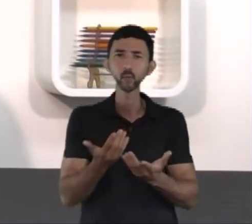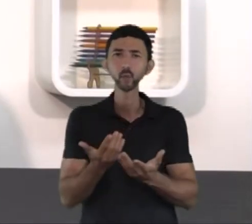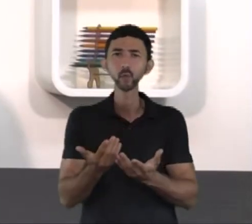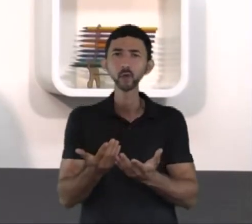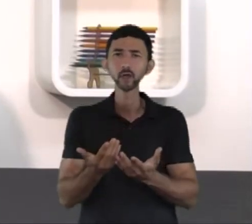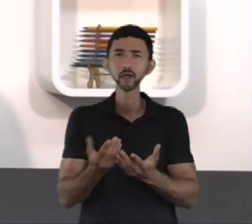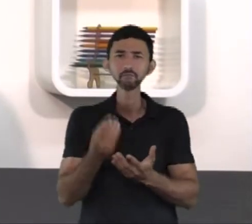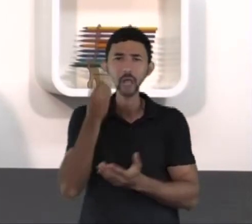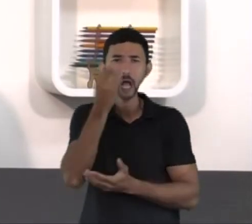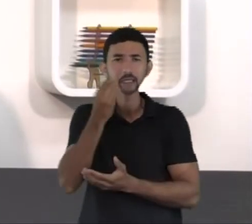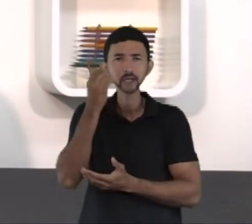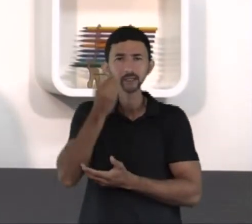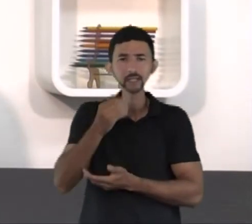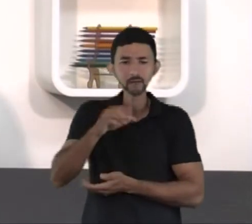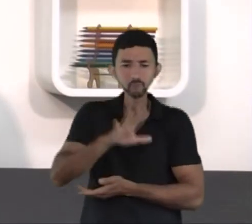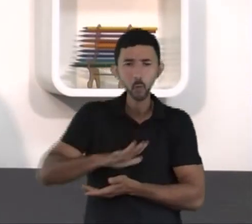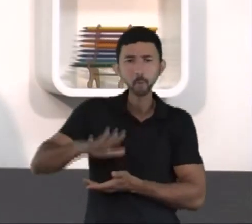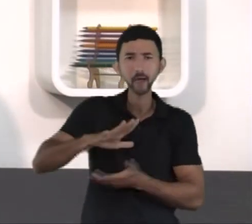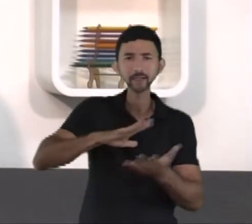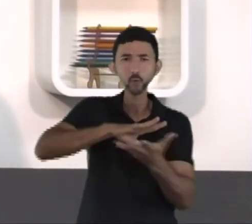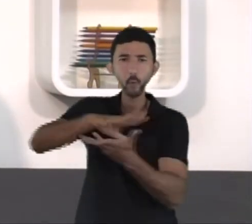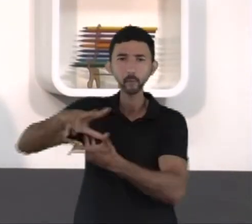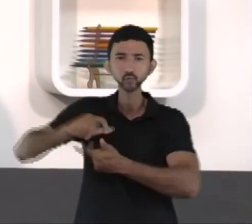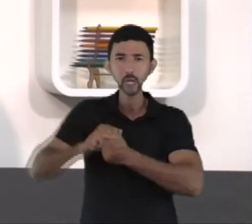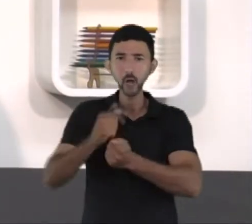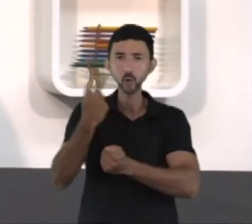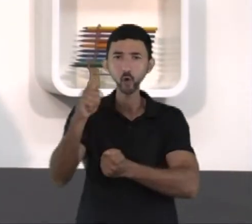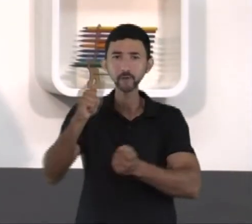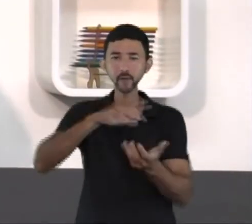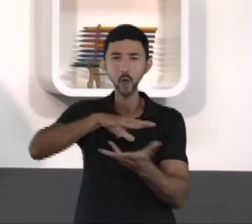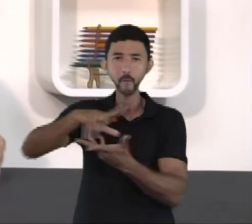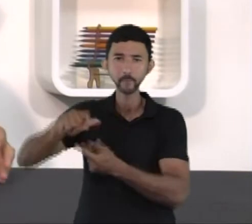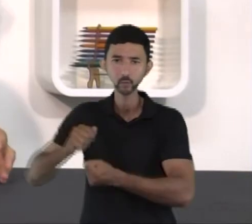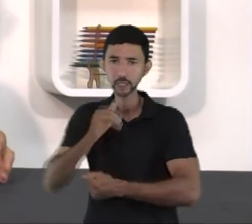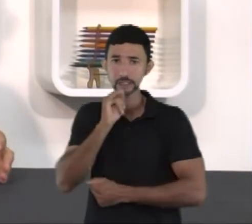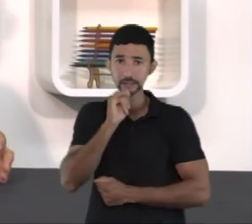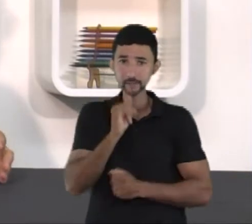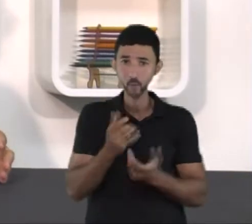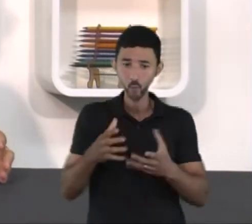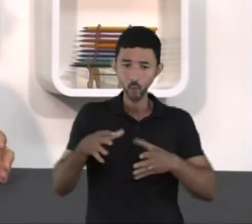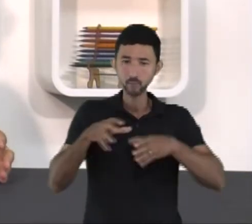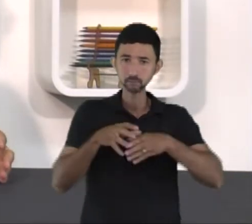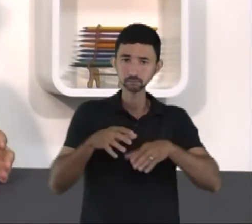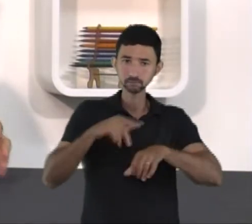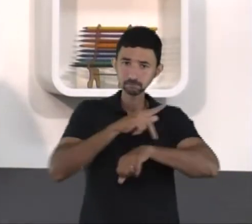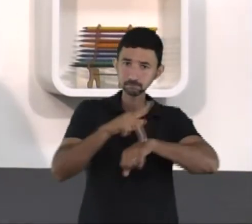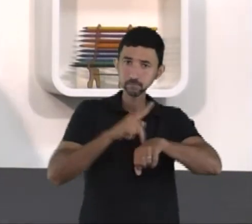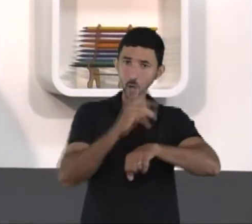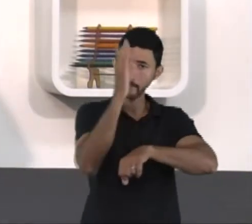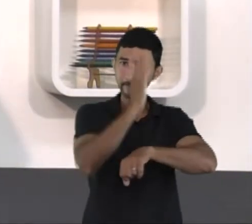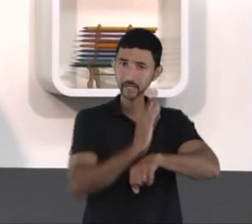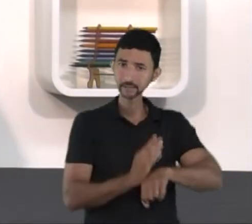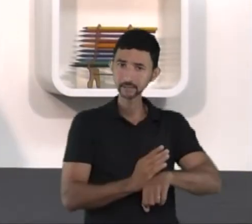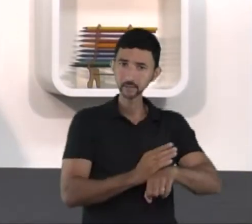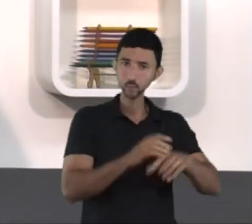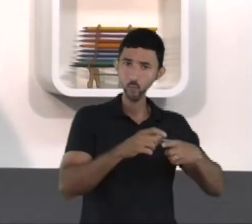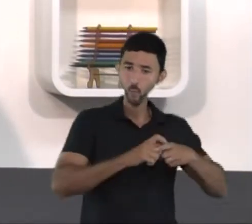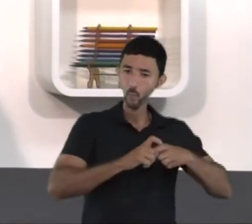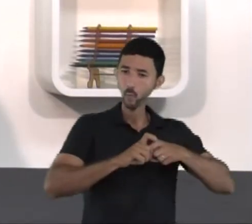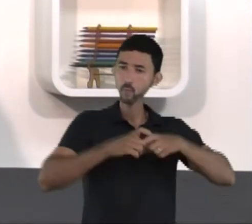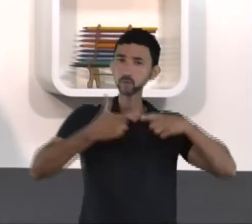a análise do espaço mundial, da geografia do mundo, ou seja, a gente sai de uma escala nacional e vai para uma